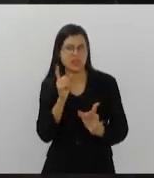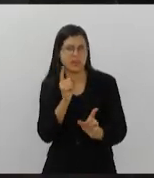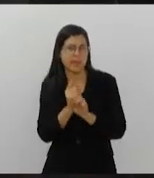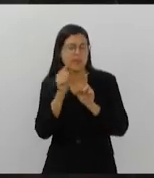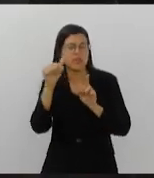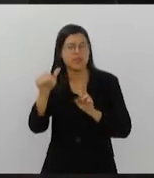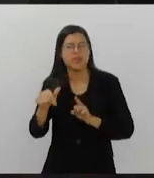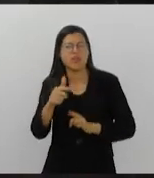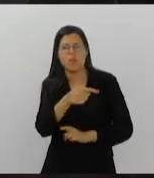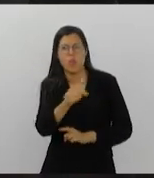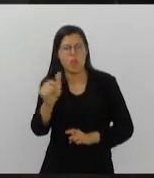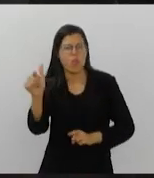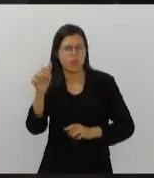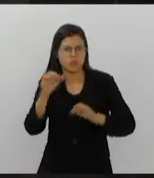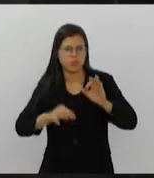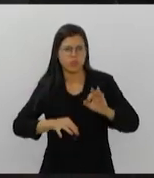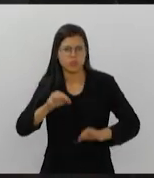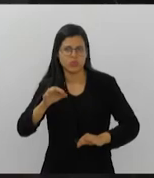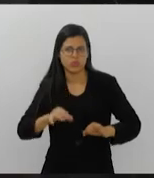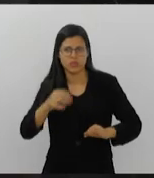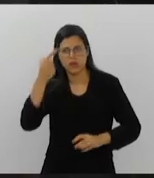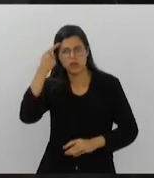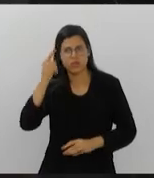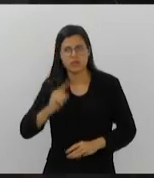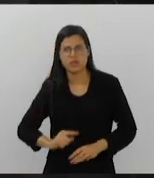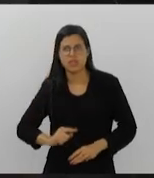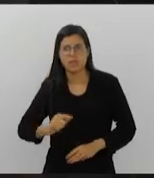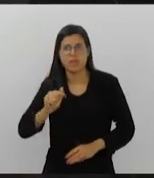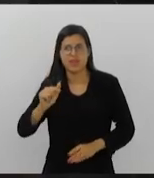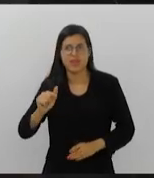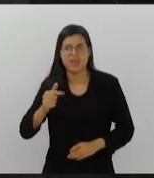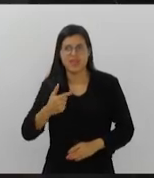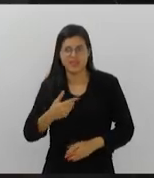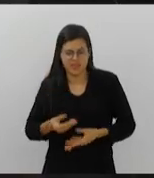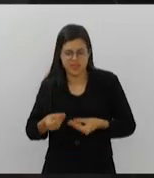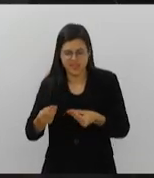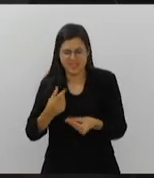estavam outros juízes, e eu nem sabia que era para ele que eu ia dar a medalha.